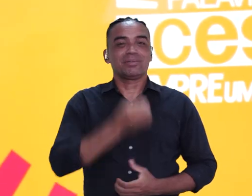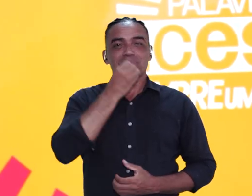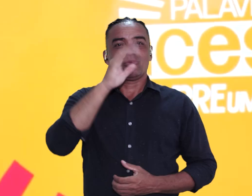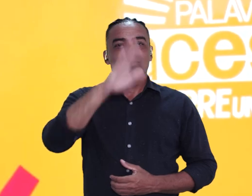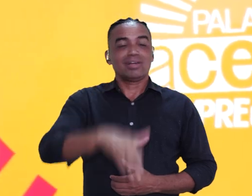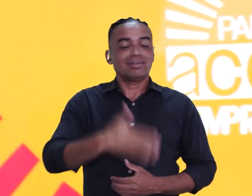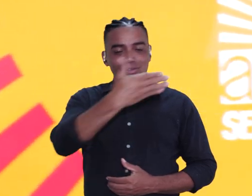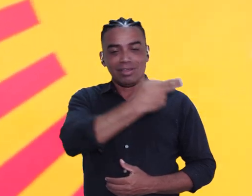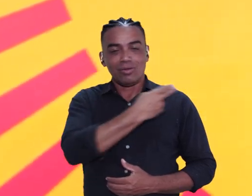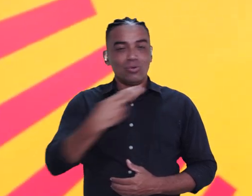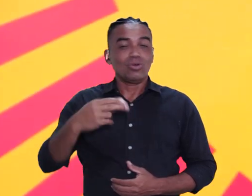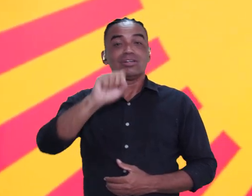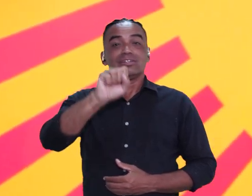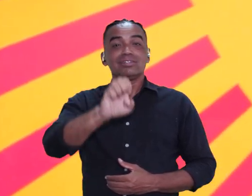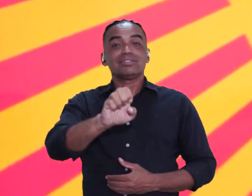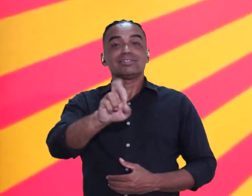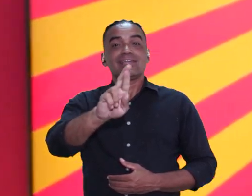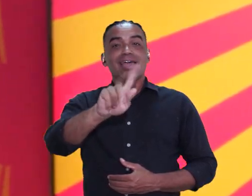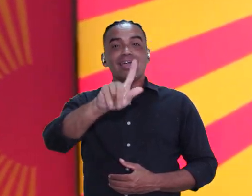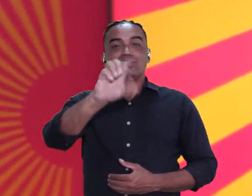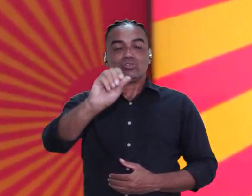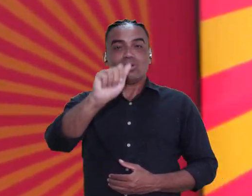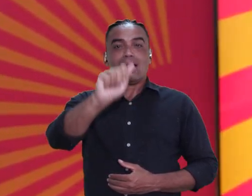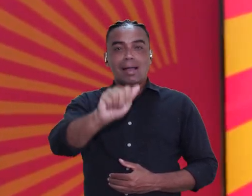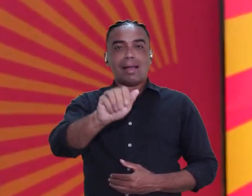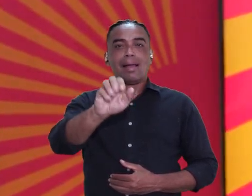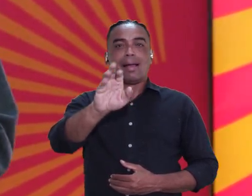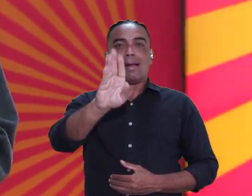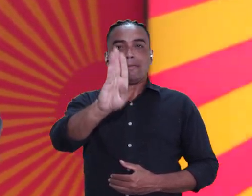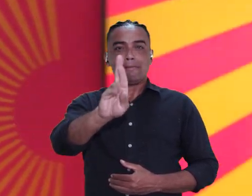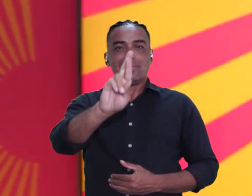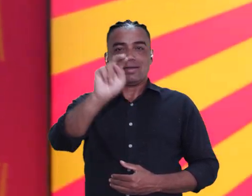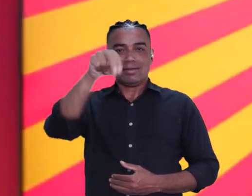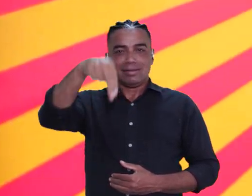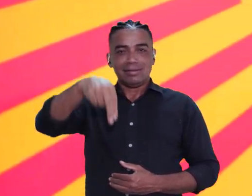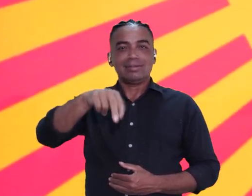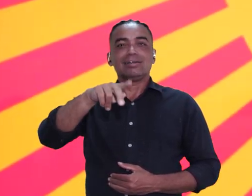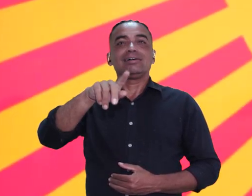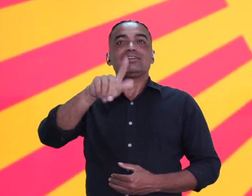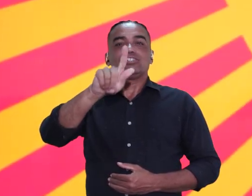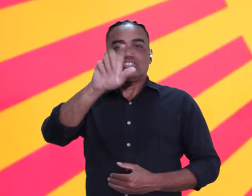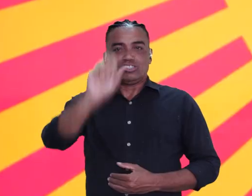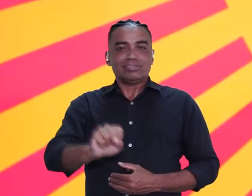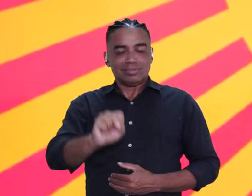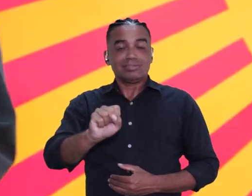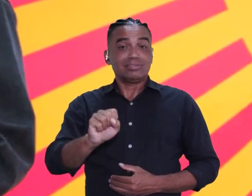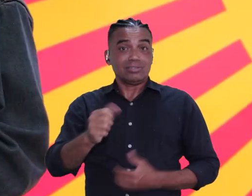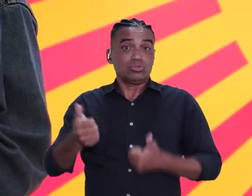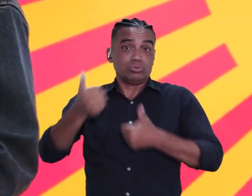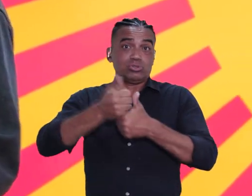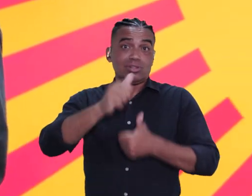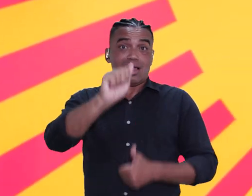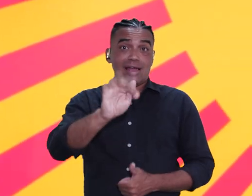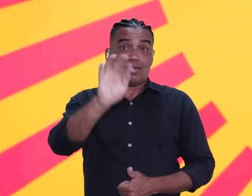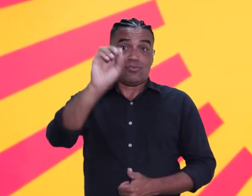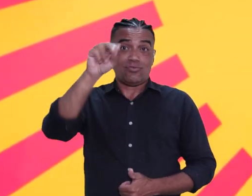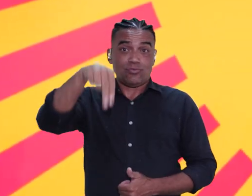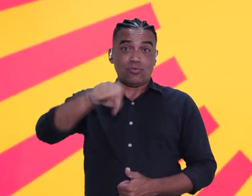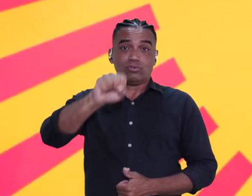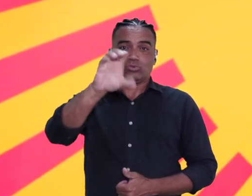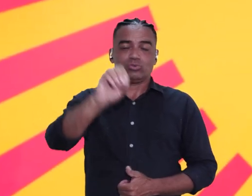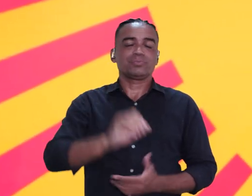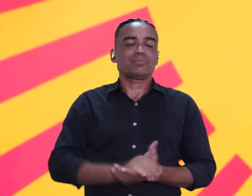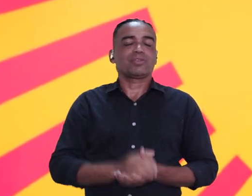Boa tarde, eu sou Sérgio Abrantes, vou mediar esse Sempre um Papo no lugar do Afonso Borges, e quero dar minhas boas-vindas a